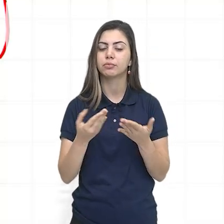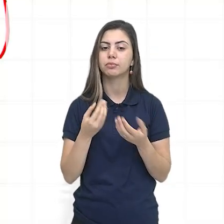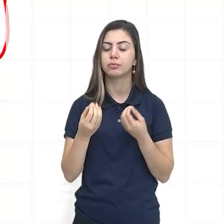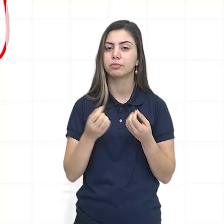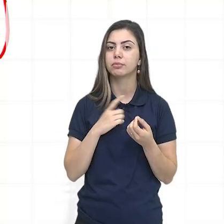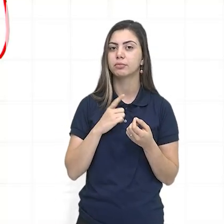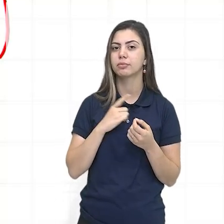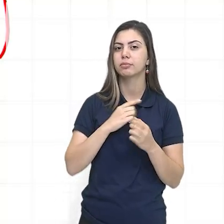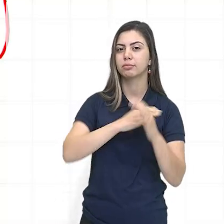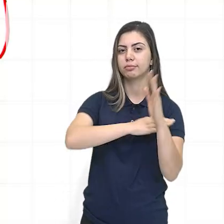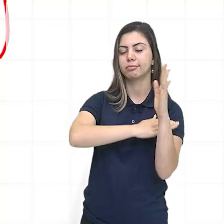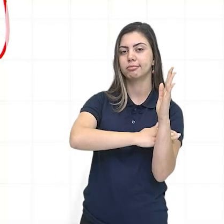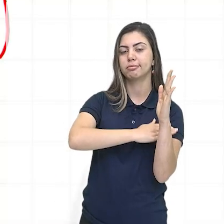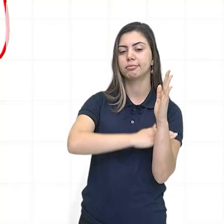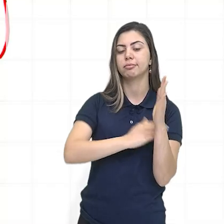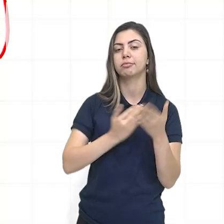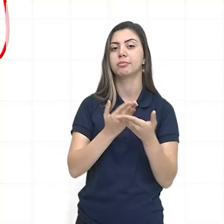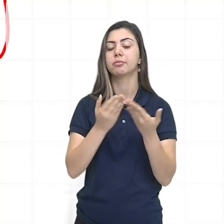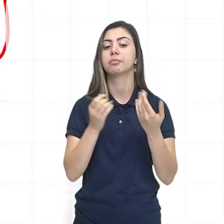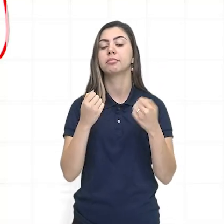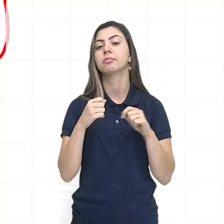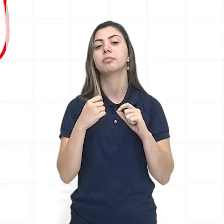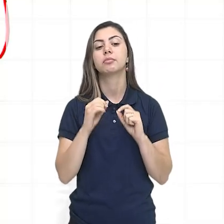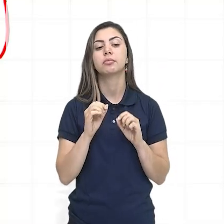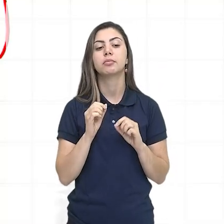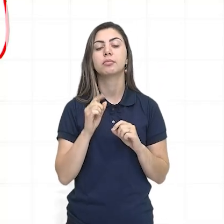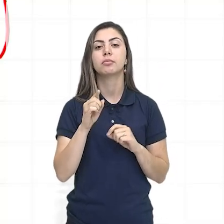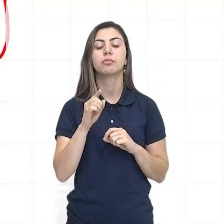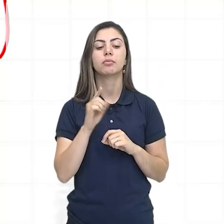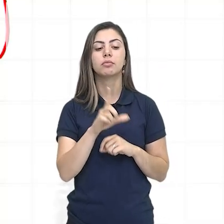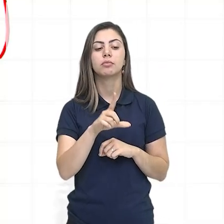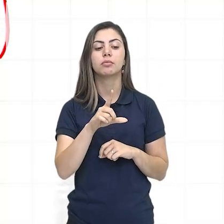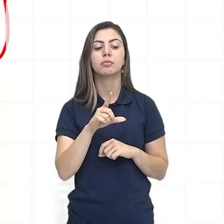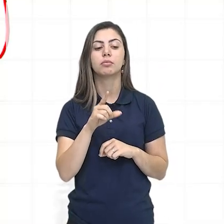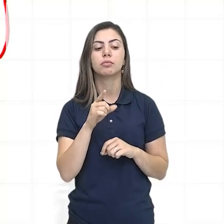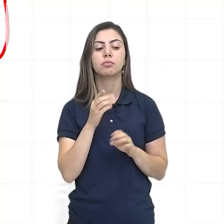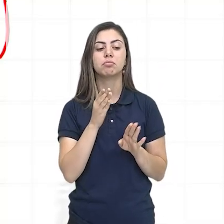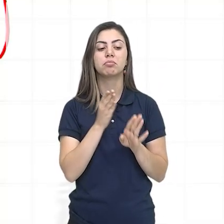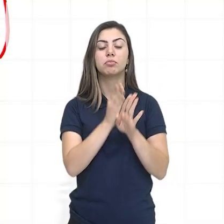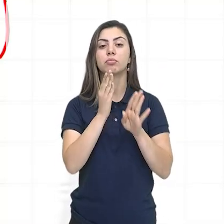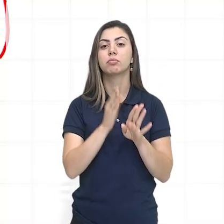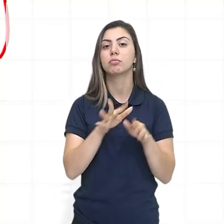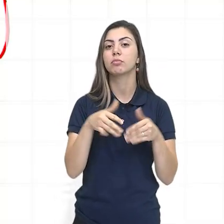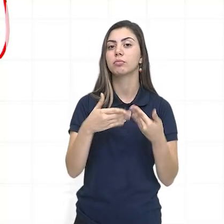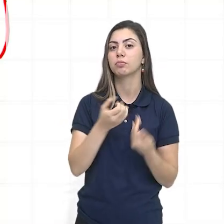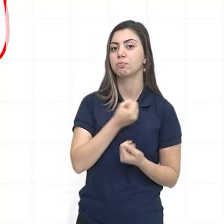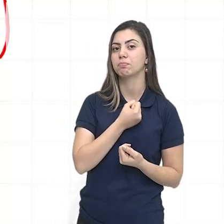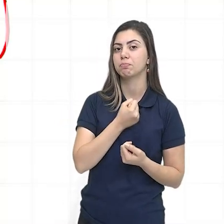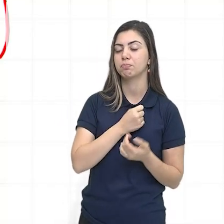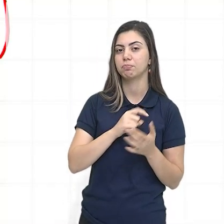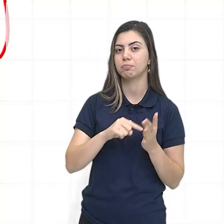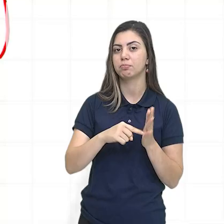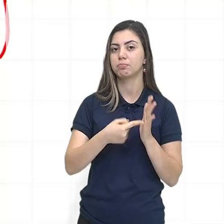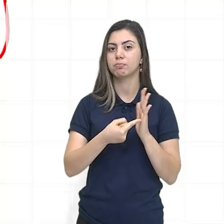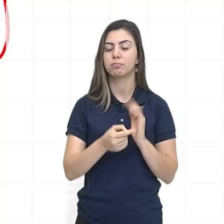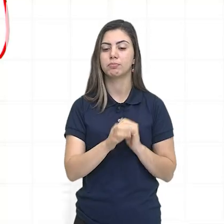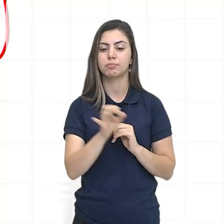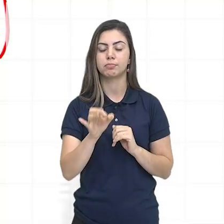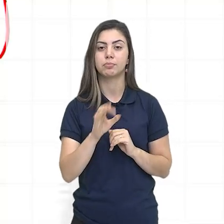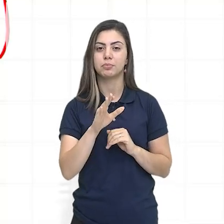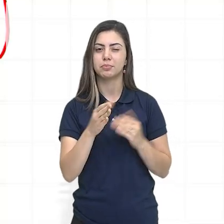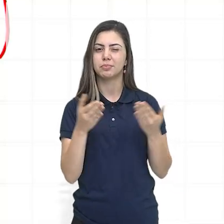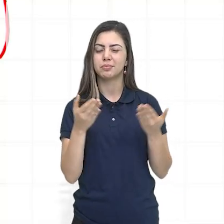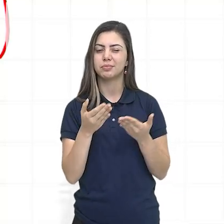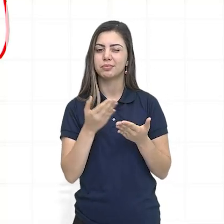plano cartesiano, você tem que dizer quais são as coordenadas, beleza? Então essa foi a localização. Vamos